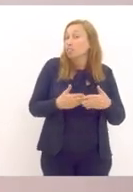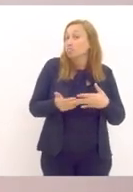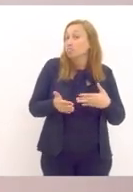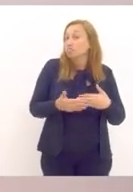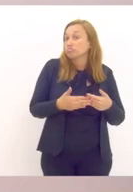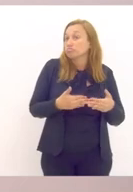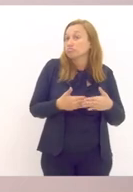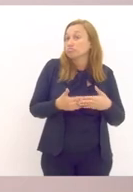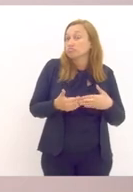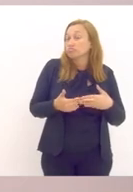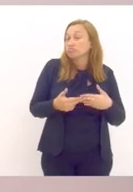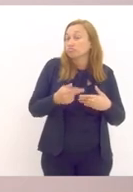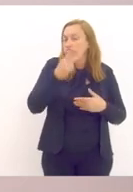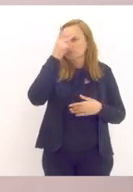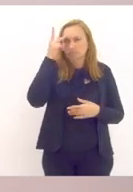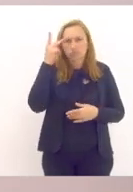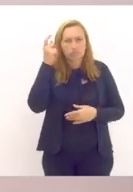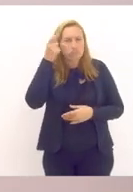que tenha bom senso